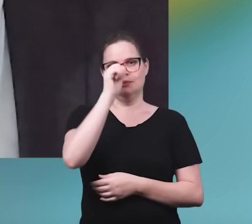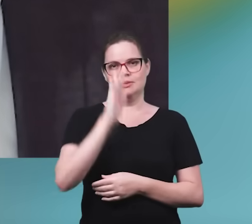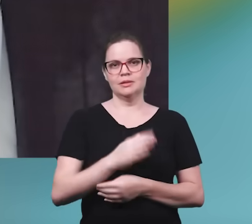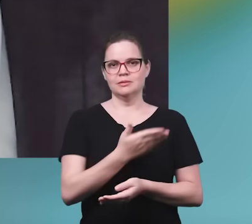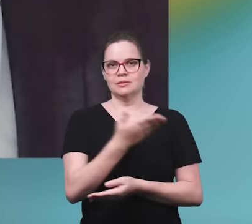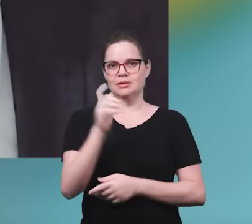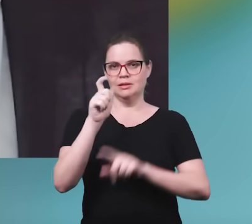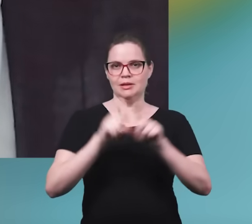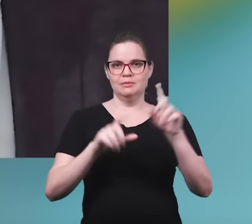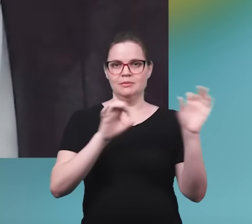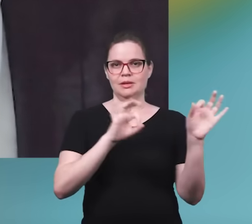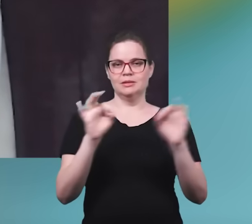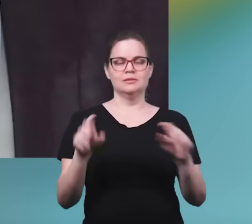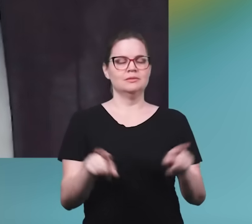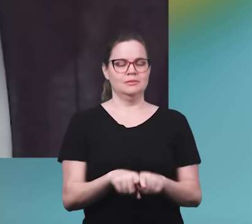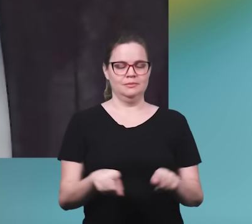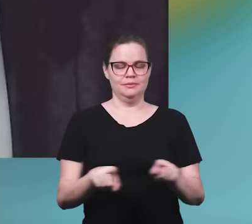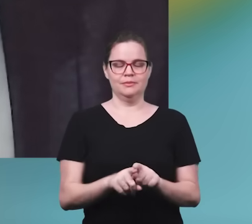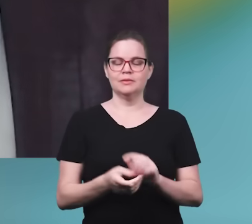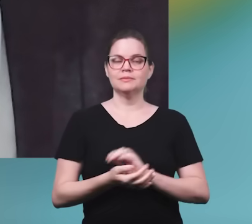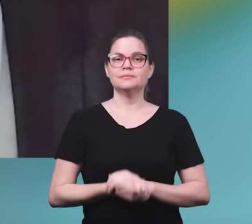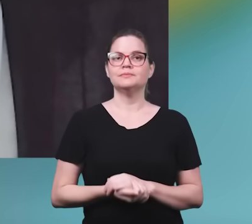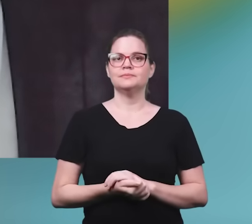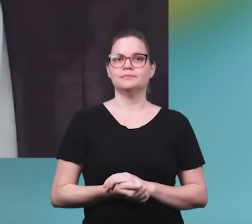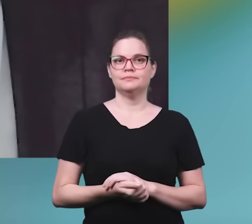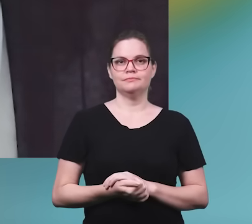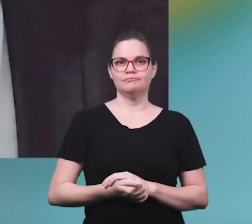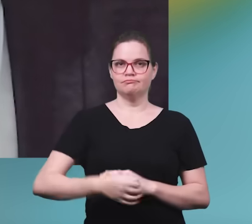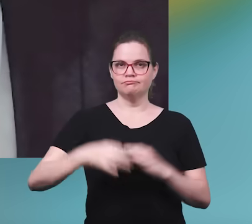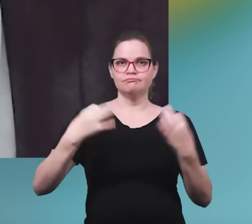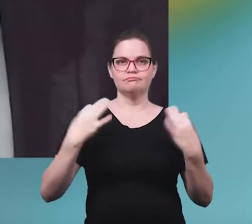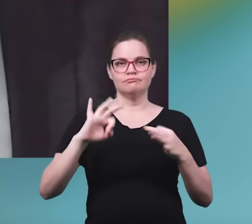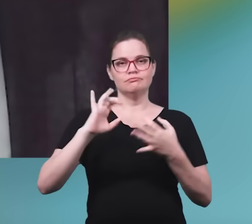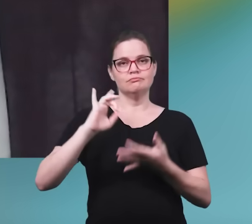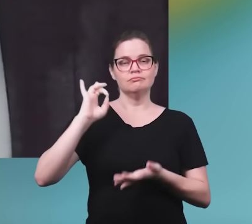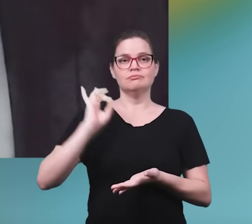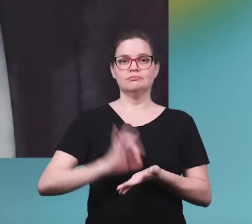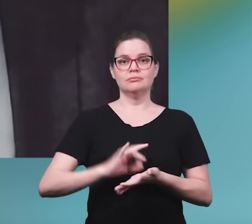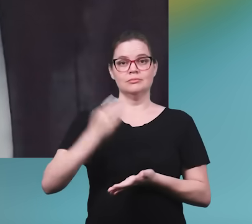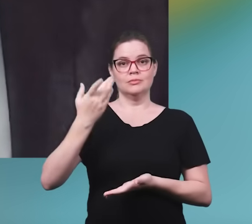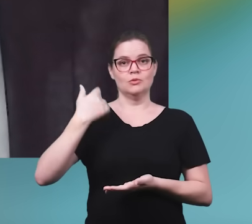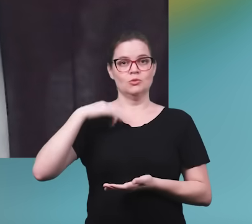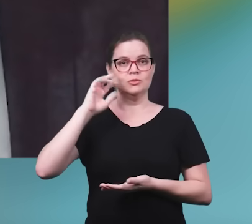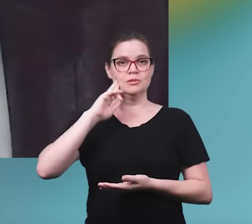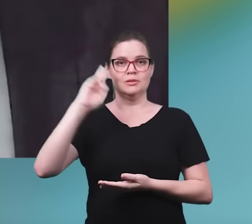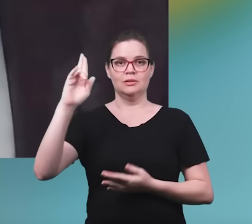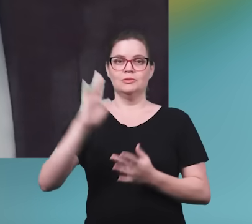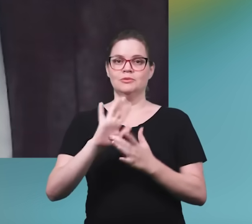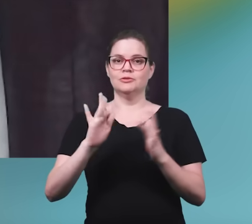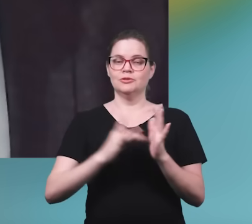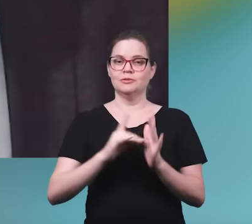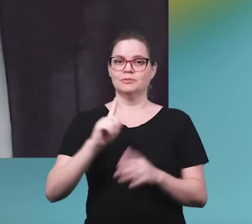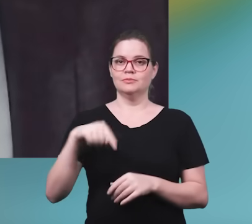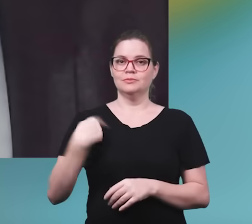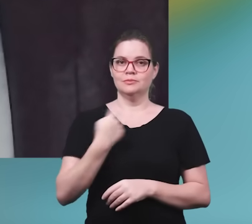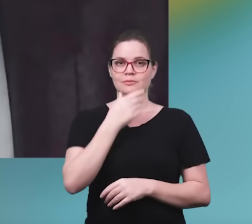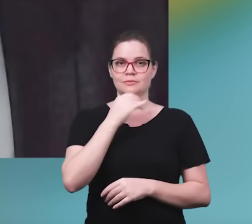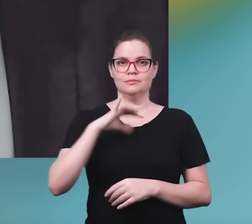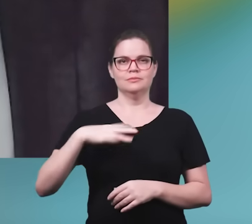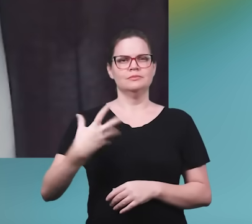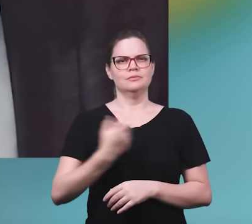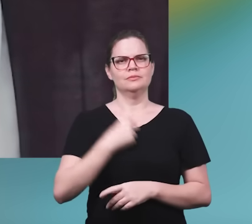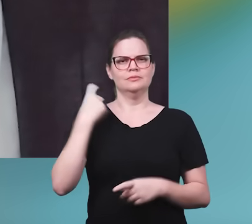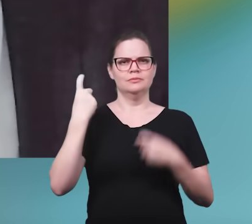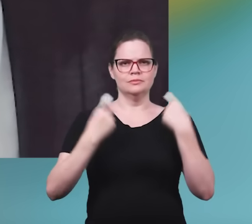a todos os demais parceiros desse programa. Verdadeiramente o Senhor Jesus, o nosso Salvador,